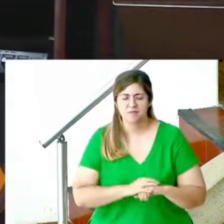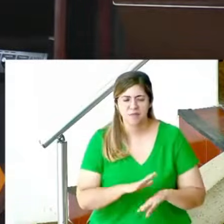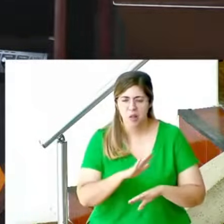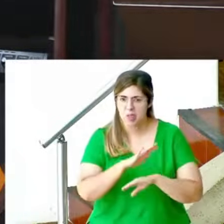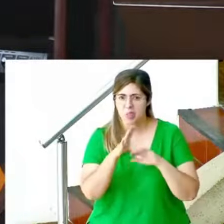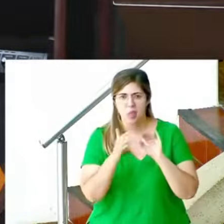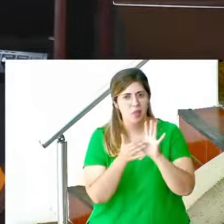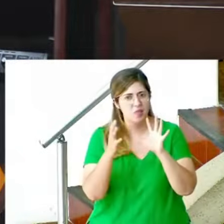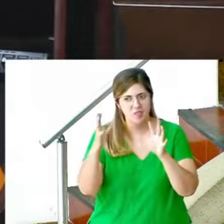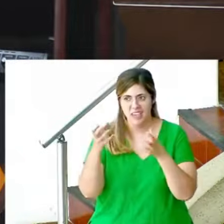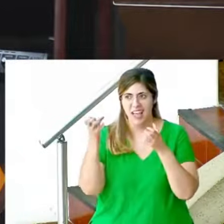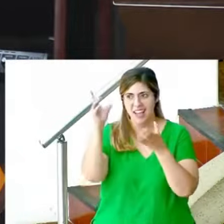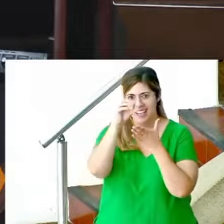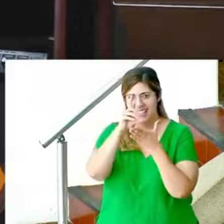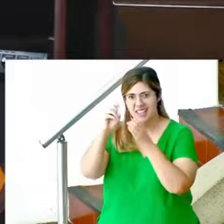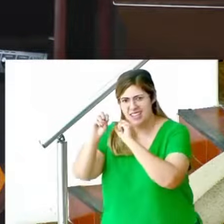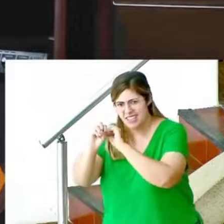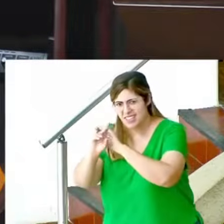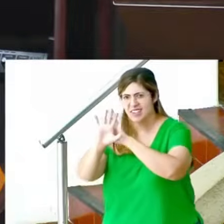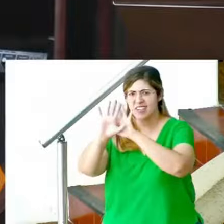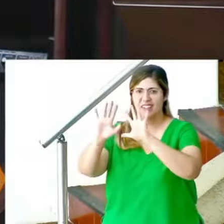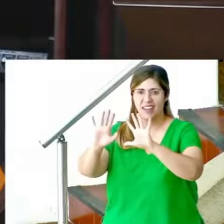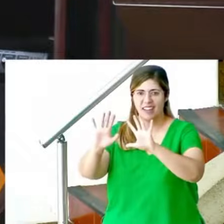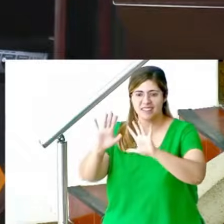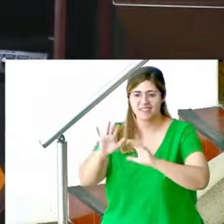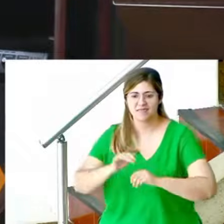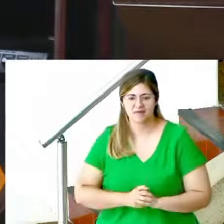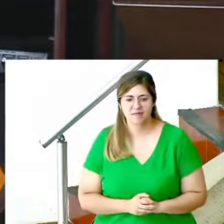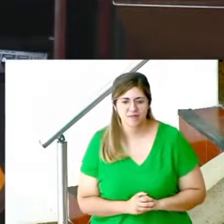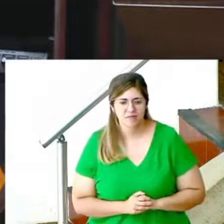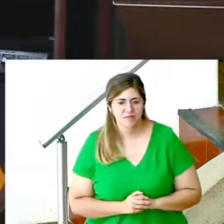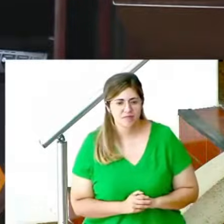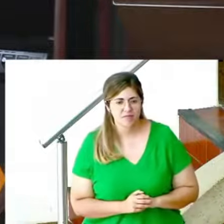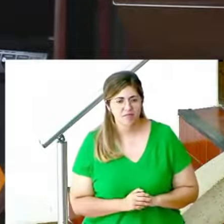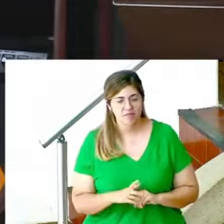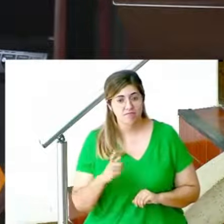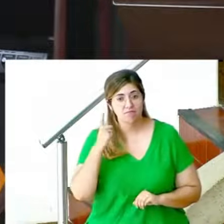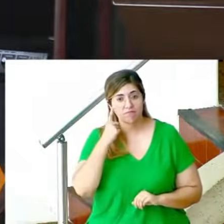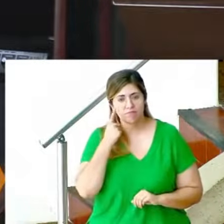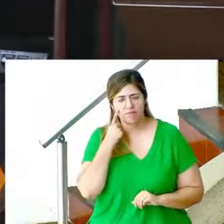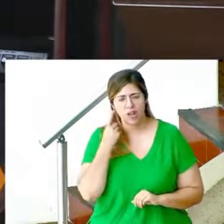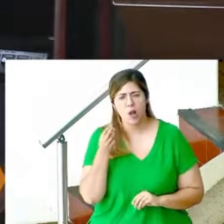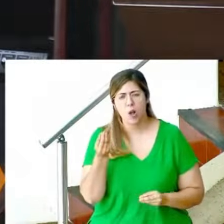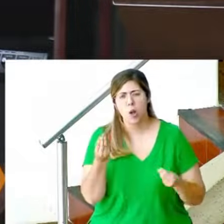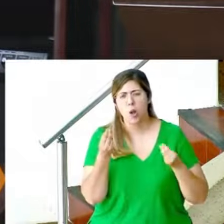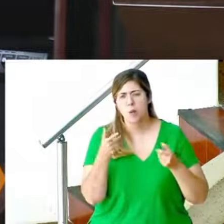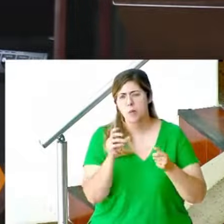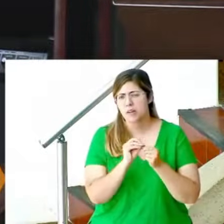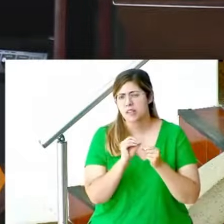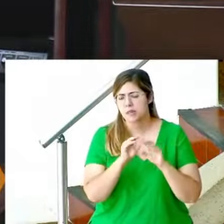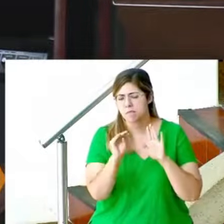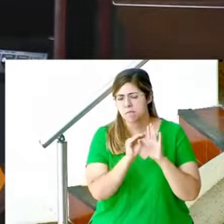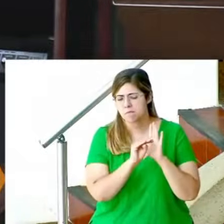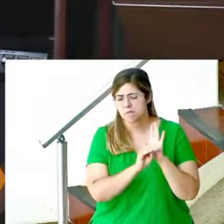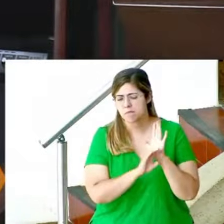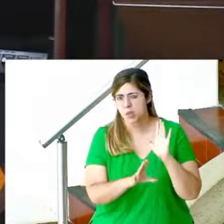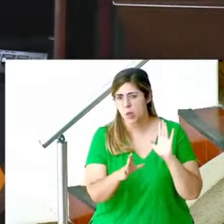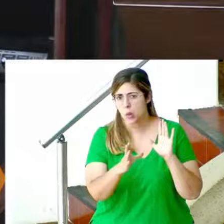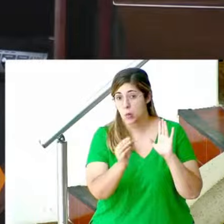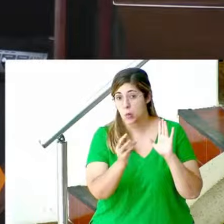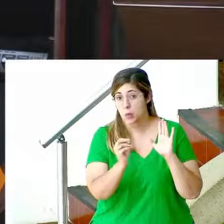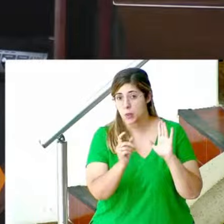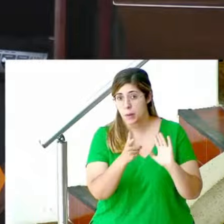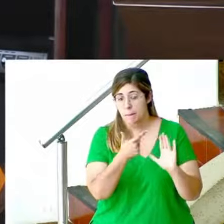todos querem que Deus seja glorificado. Existem formas para isso? Existem muitas formas. Aqui neste